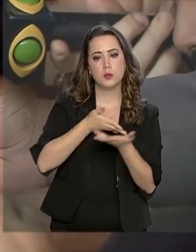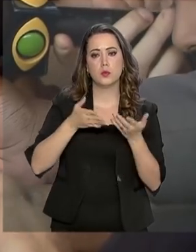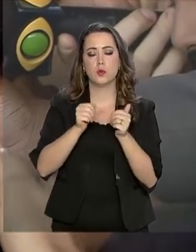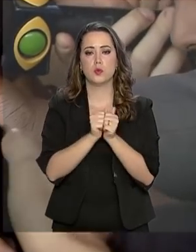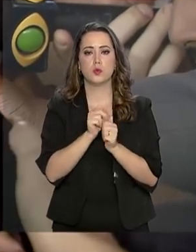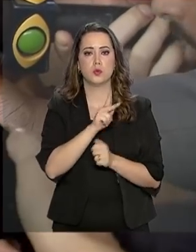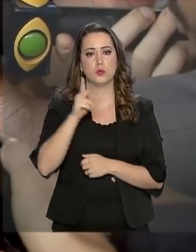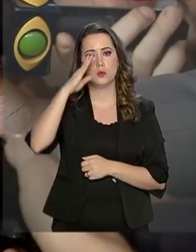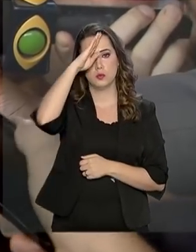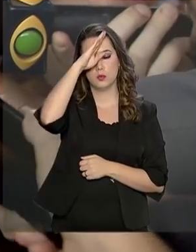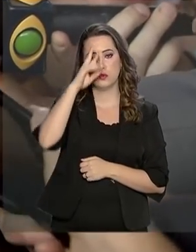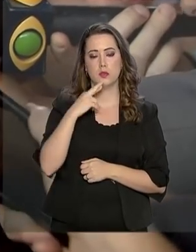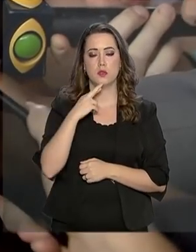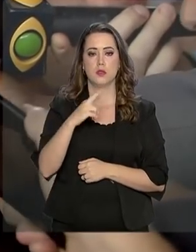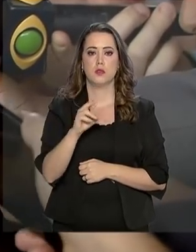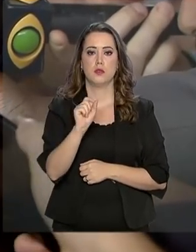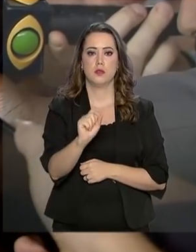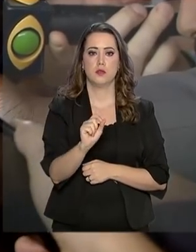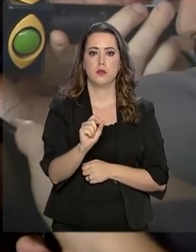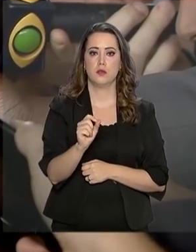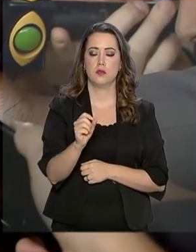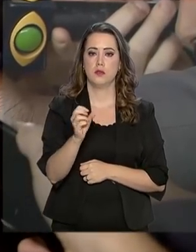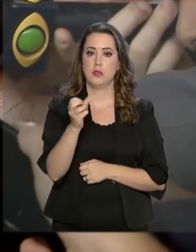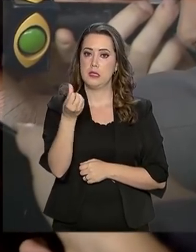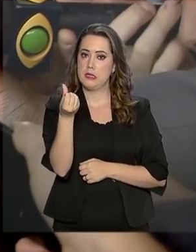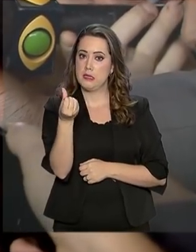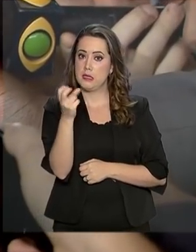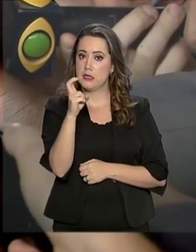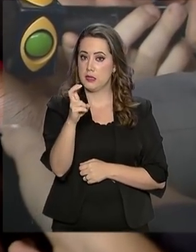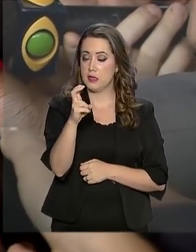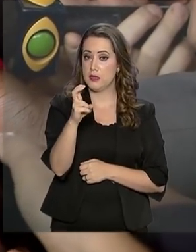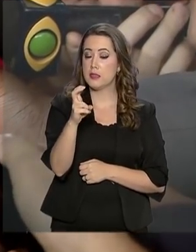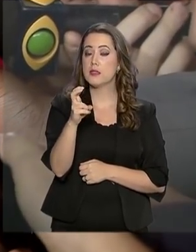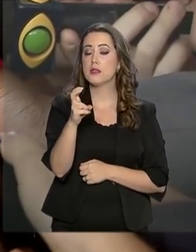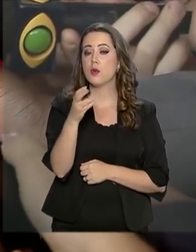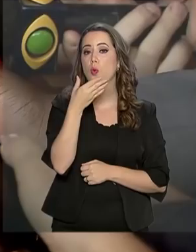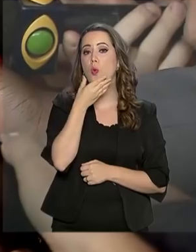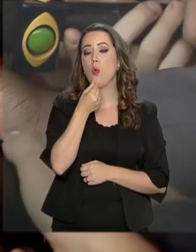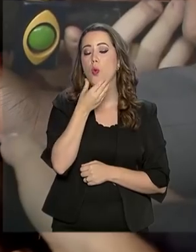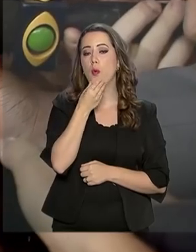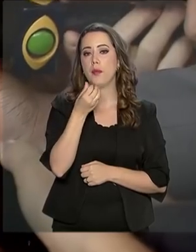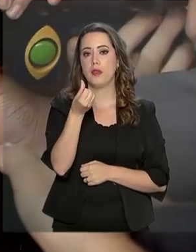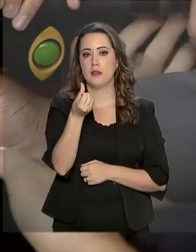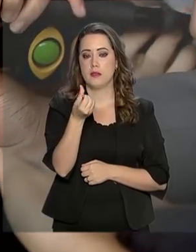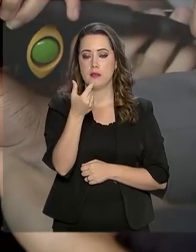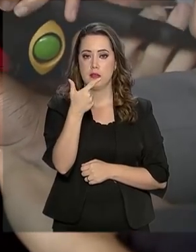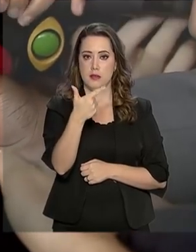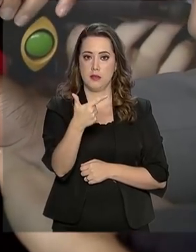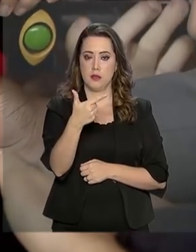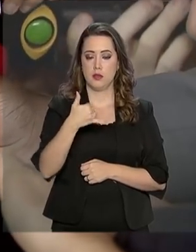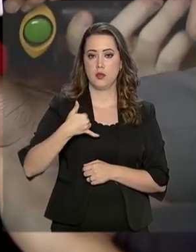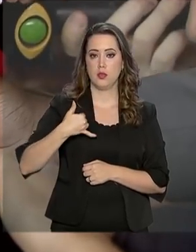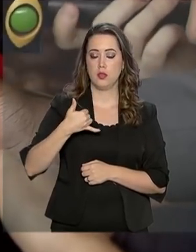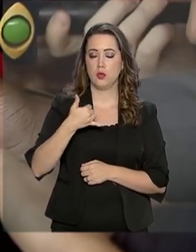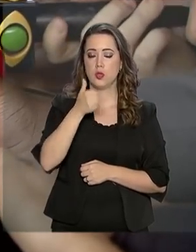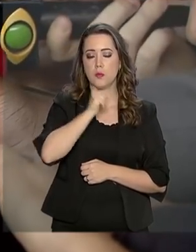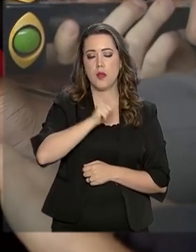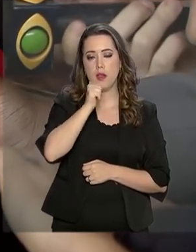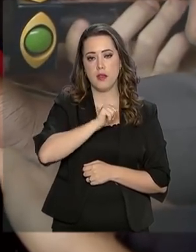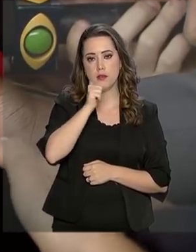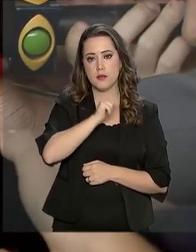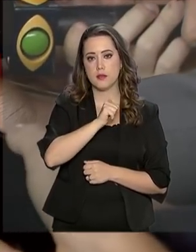o presidente, o resultado é 65 para homens, 62 para mulher. Para mulheres, né? E uma